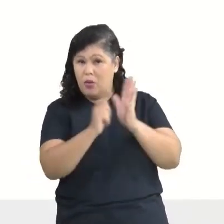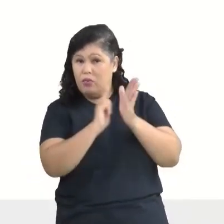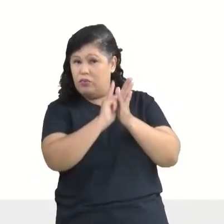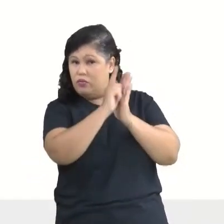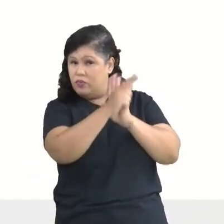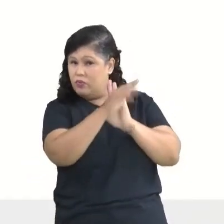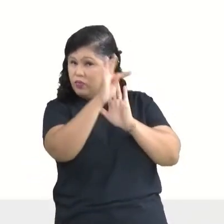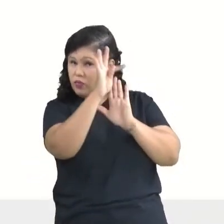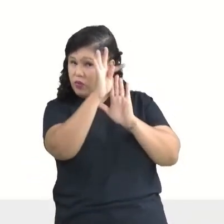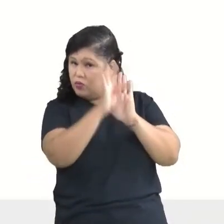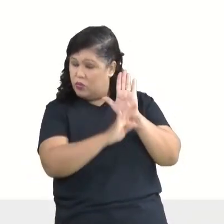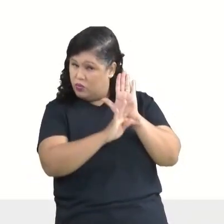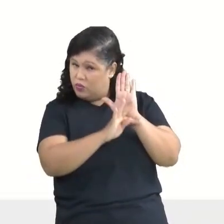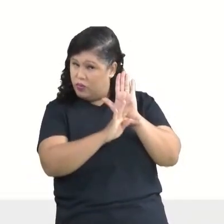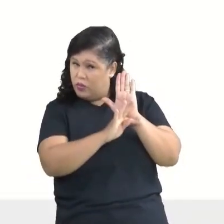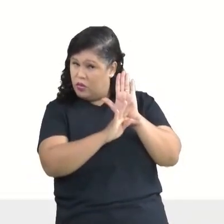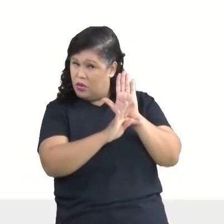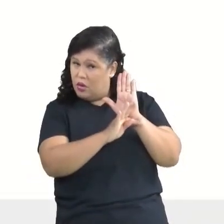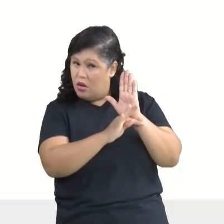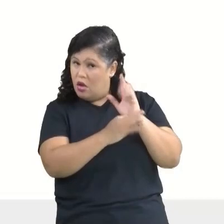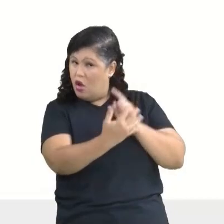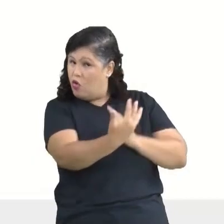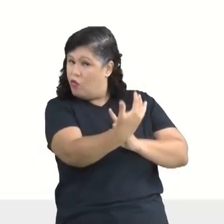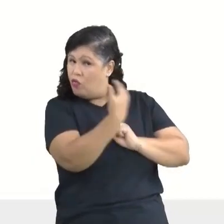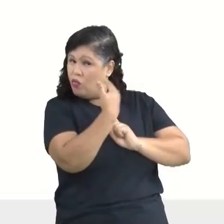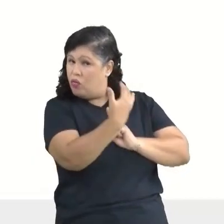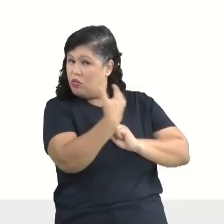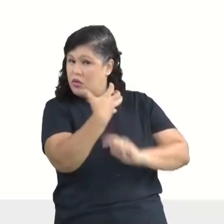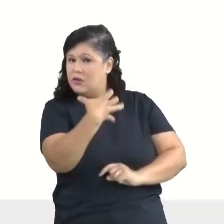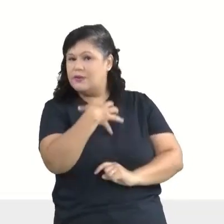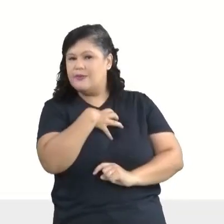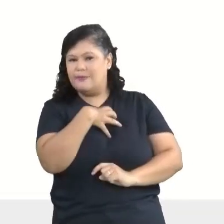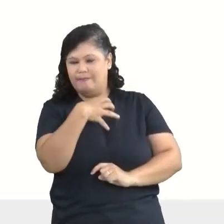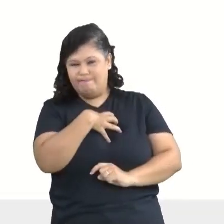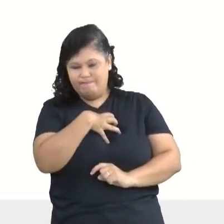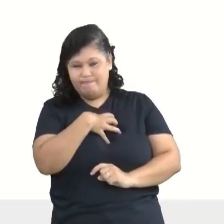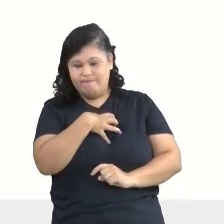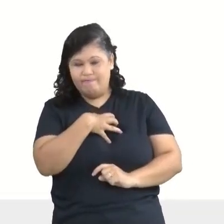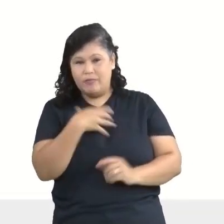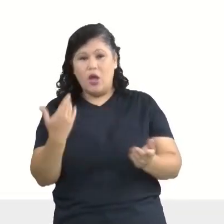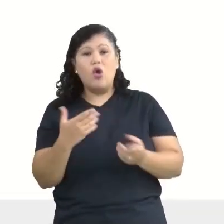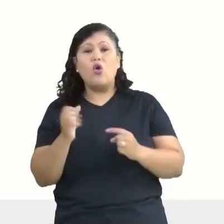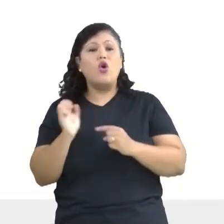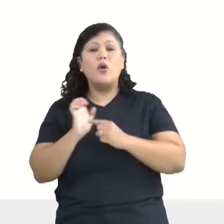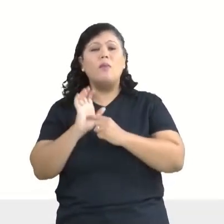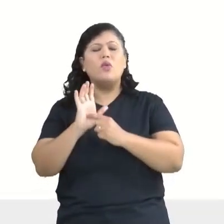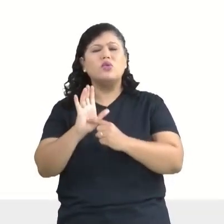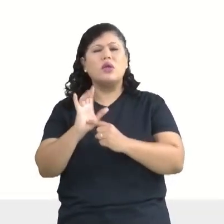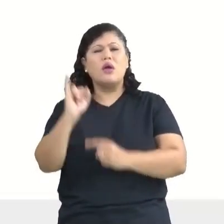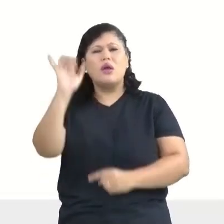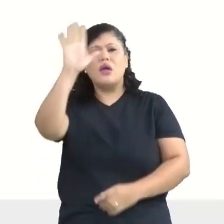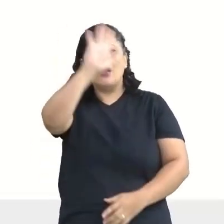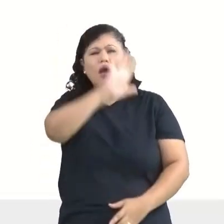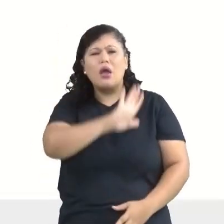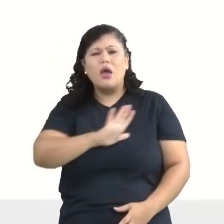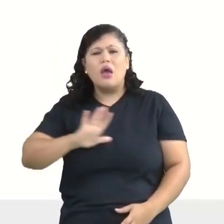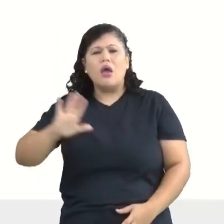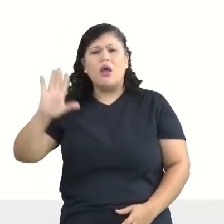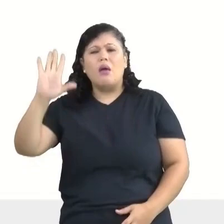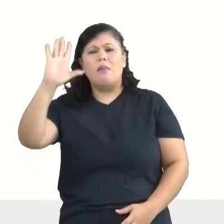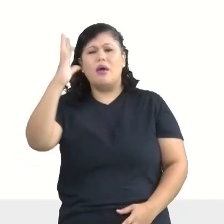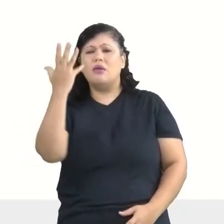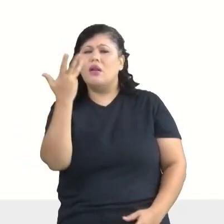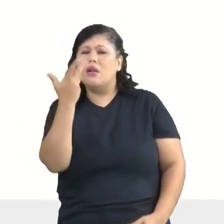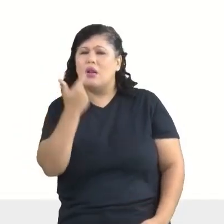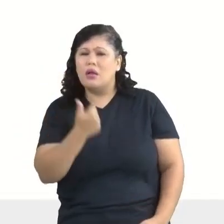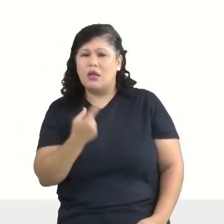causa muitos sentimentos. Agora, eu quero mostrar para vocês uma imagem, um poema muito lindo.